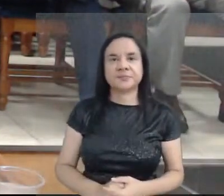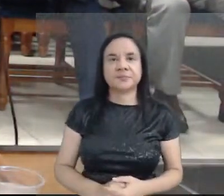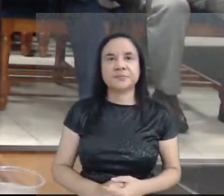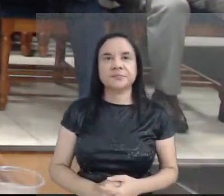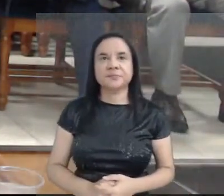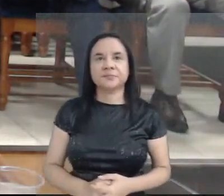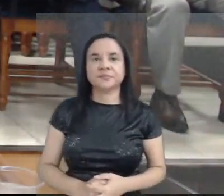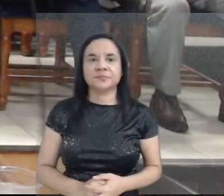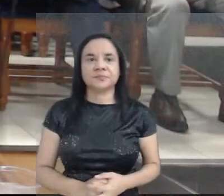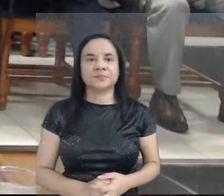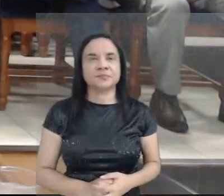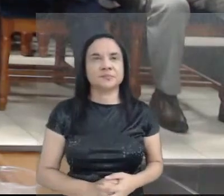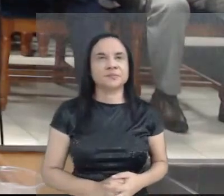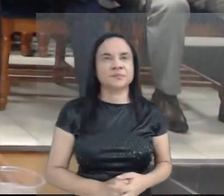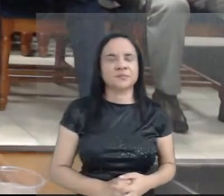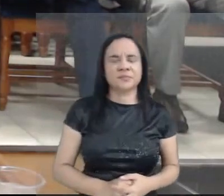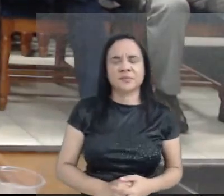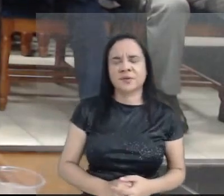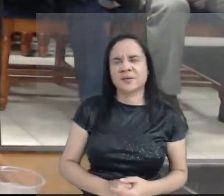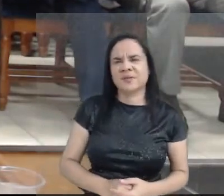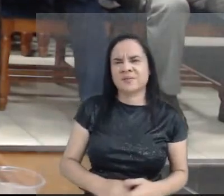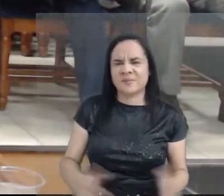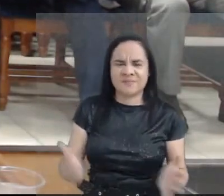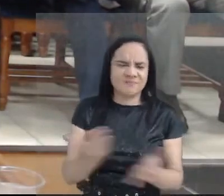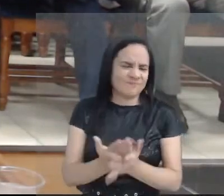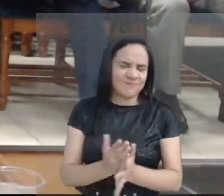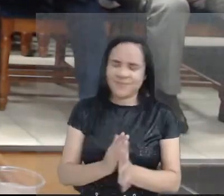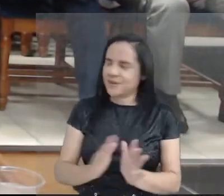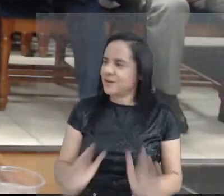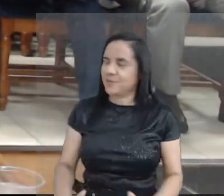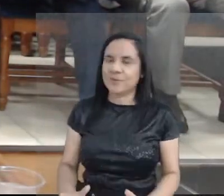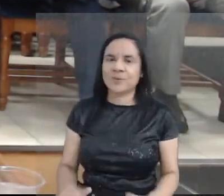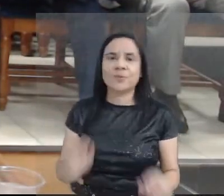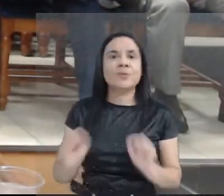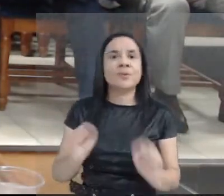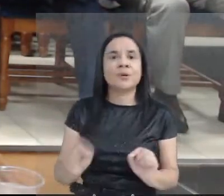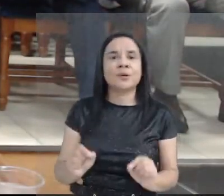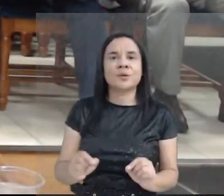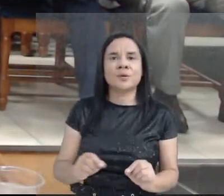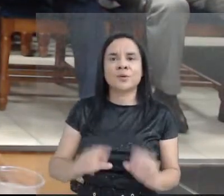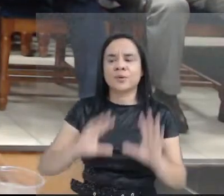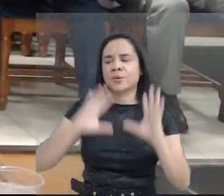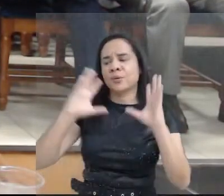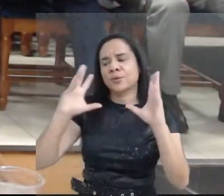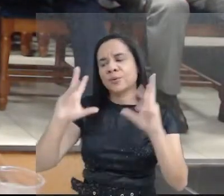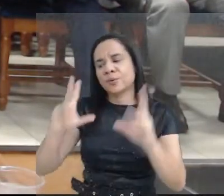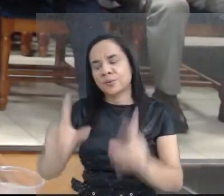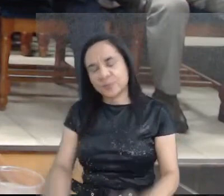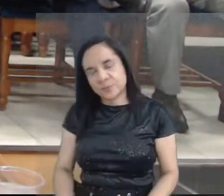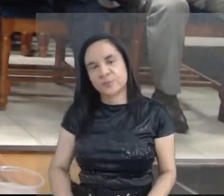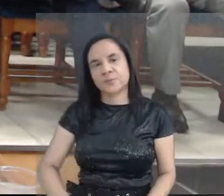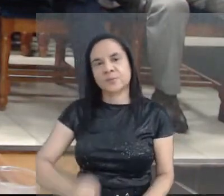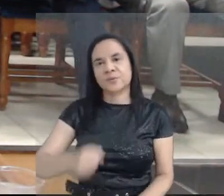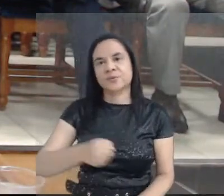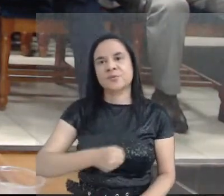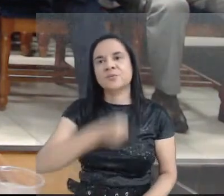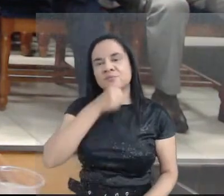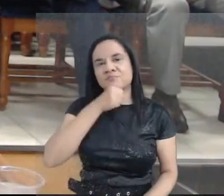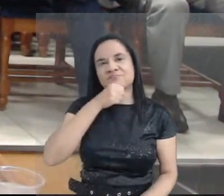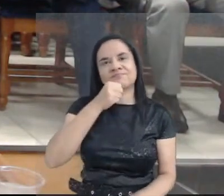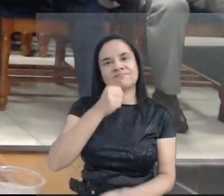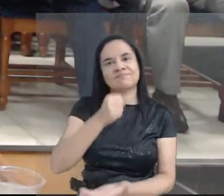Passou todo o Velho Testamento. E o único elo que ligava Deus ao